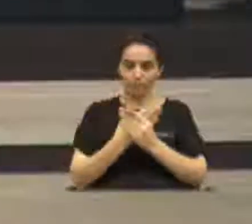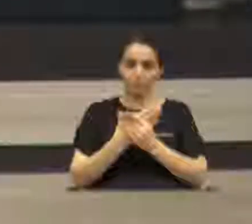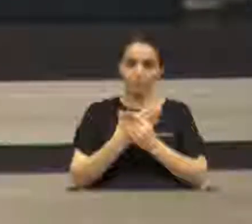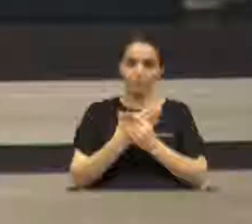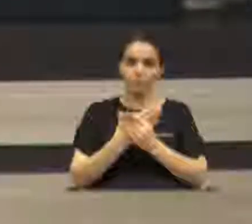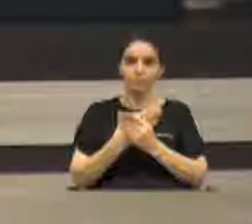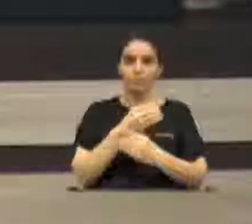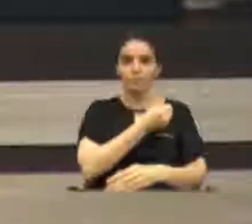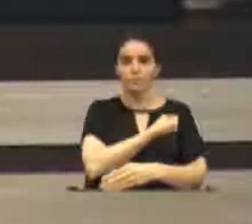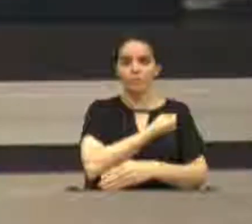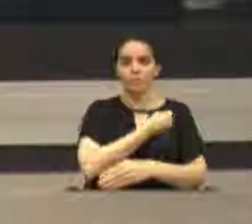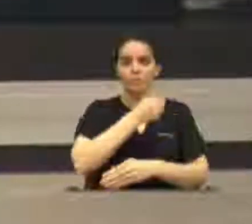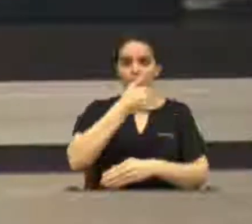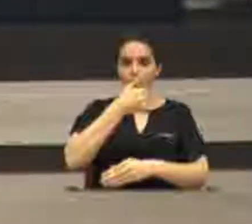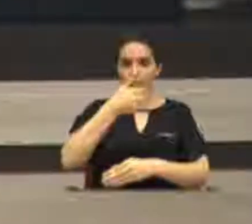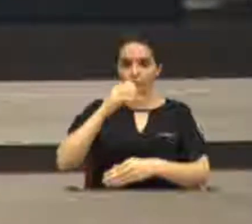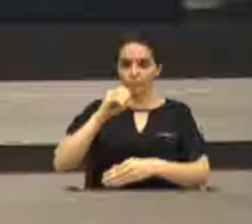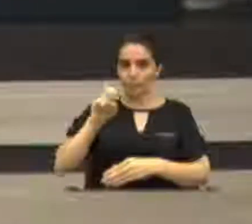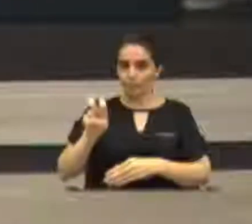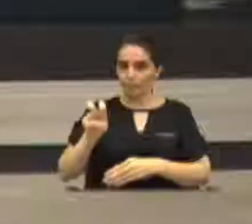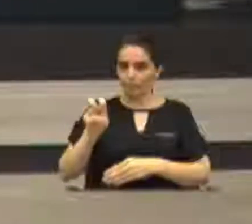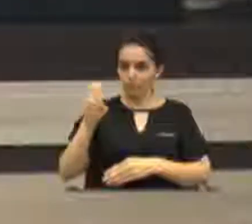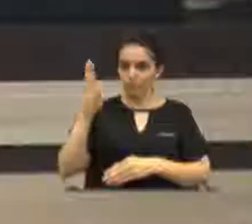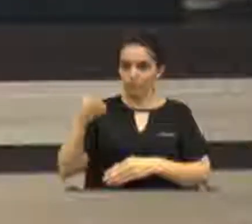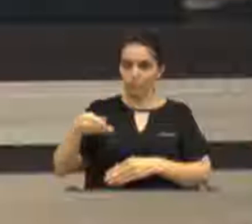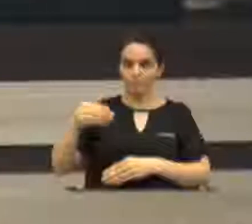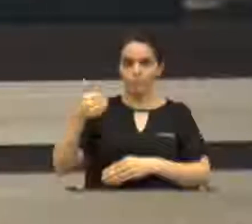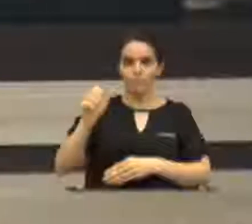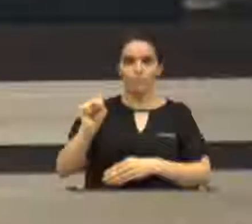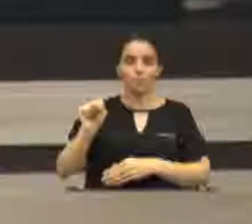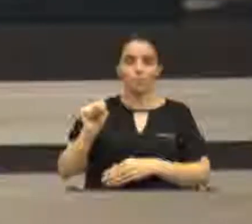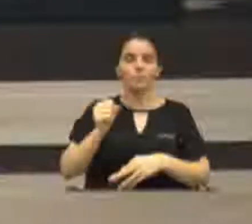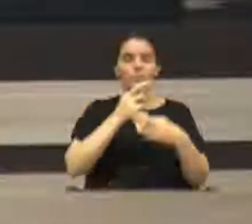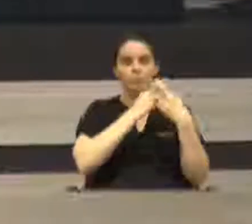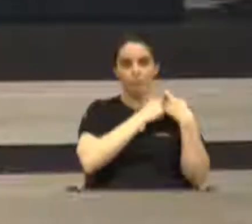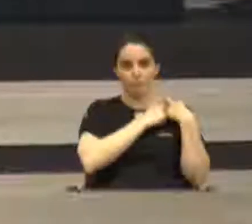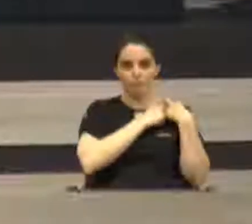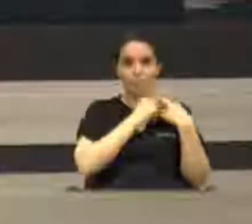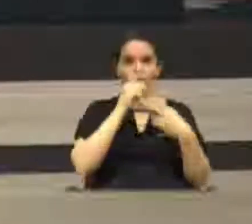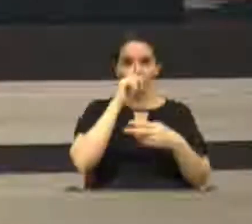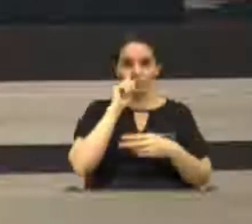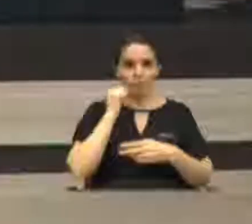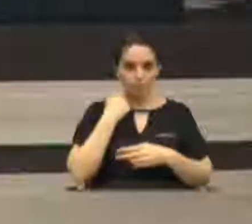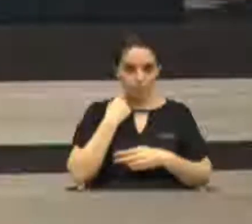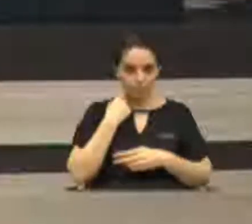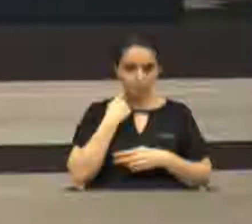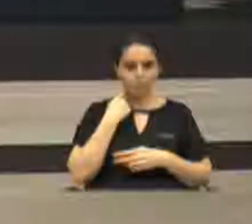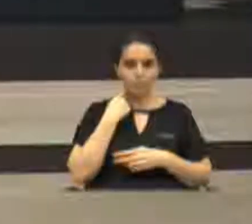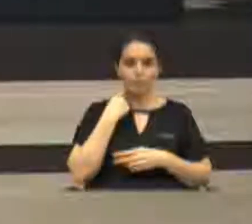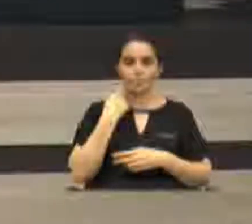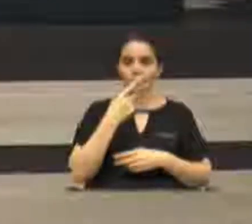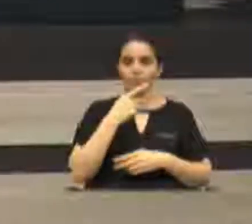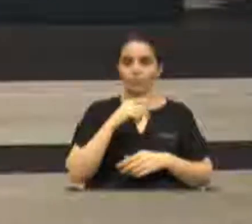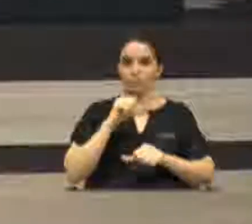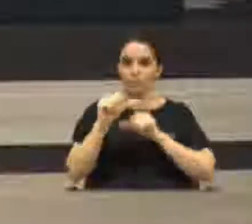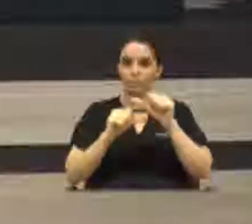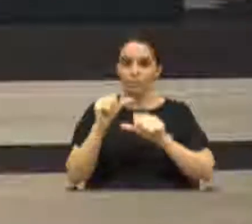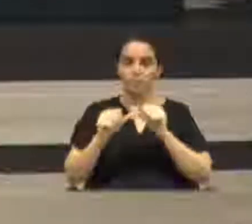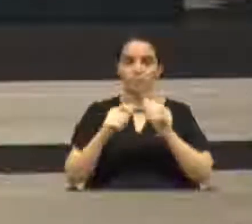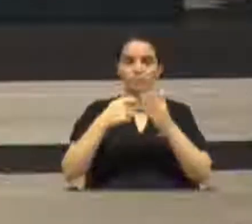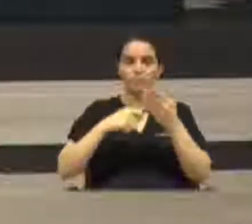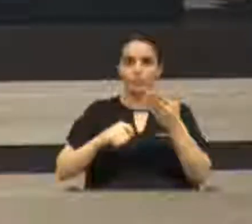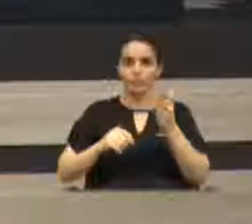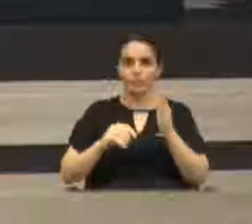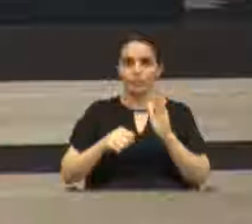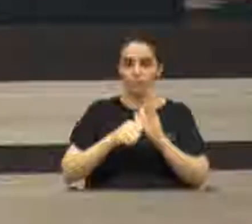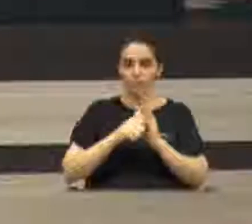protocolado sobre o número 105/2018, de autoria do novo vereador Newton César dos Santos, que modifica a redação do artigo